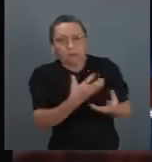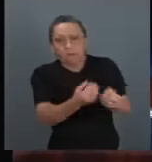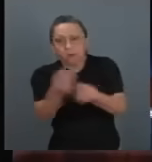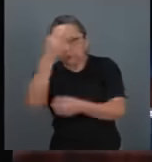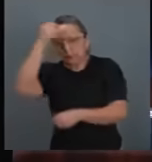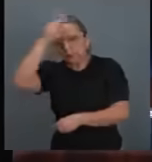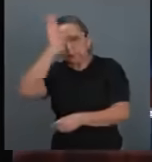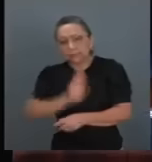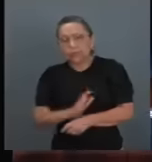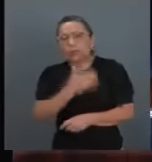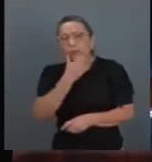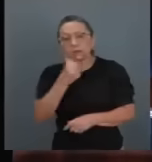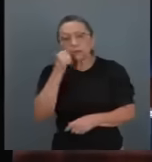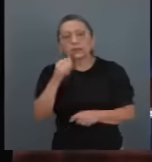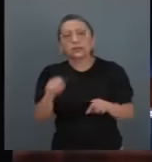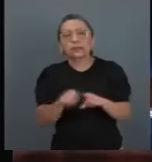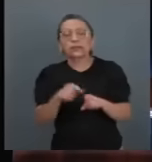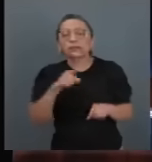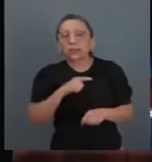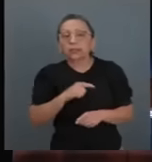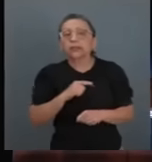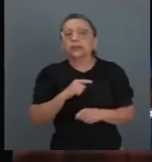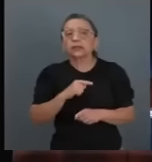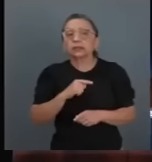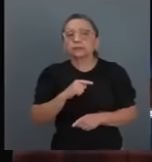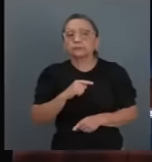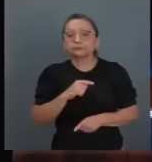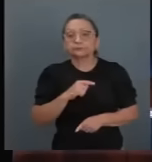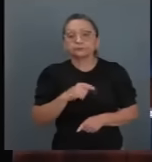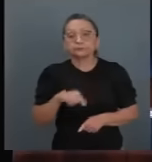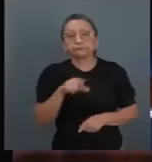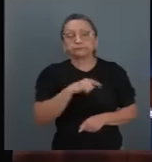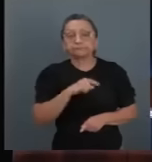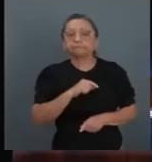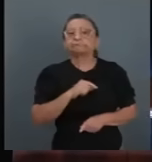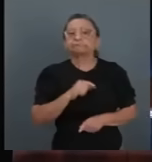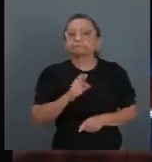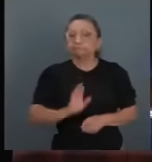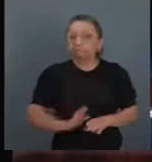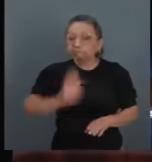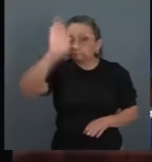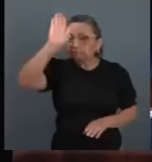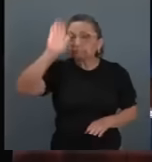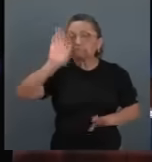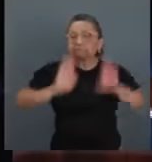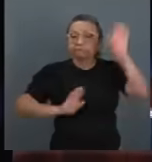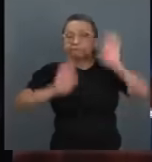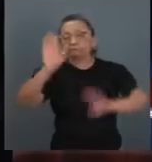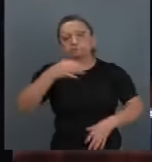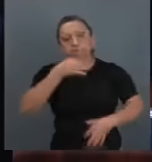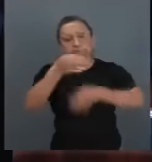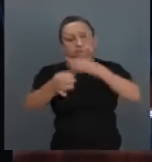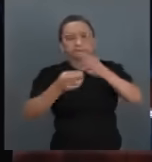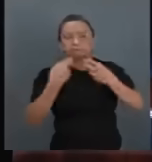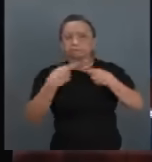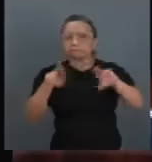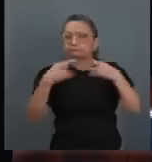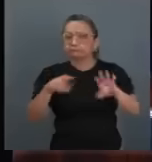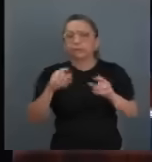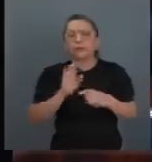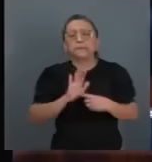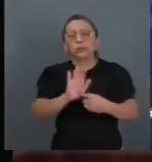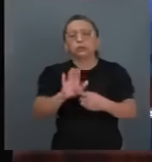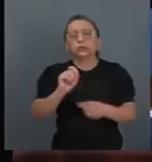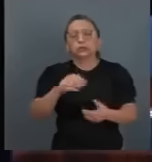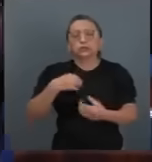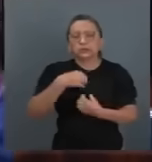brasileiros e brasileiras que têm, inclusive, se manifestado nos últimos dias, demonstrando